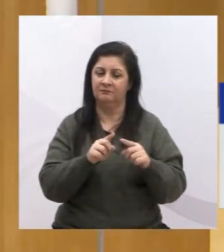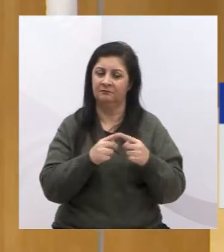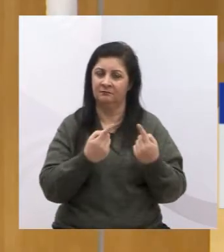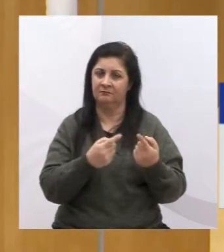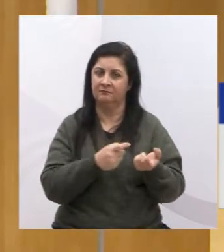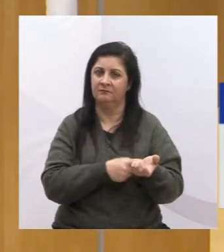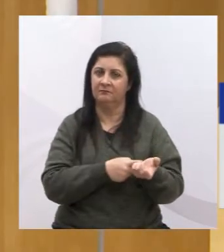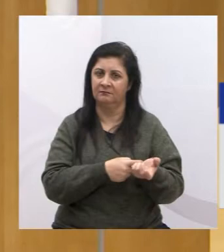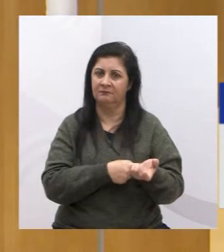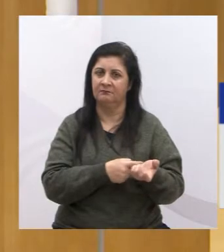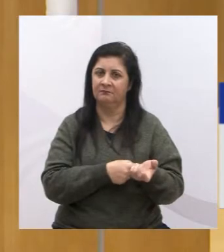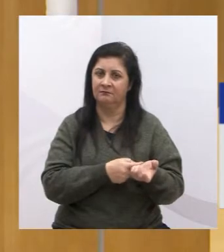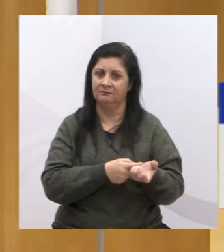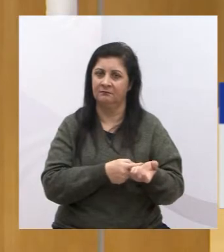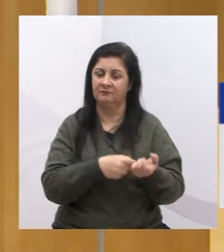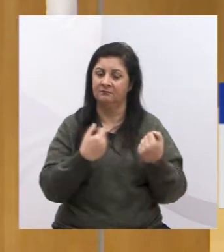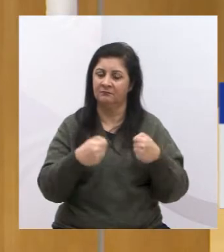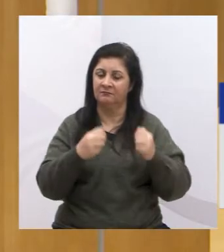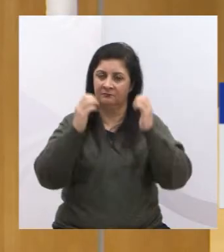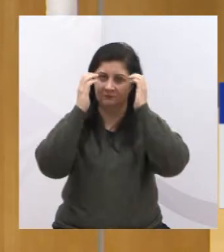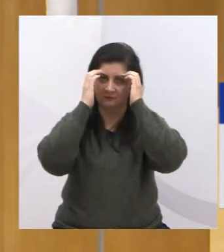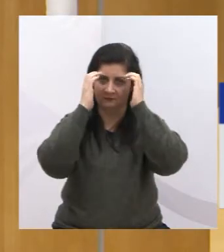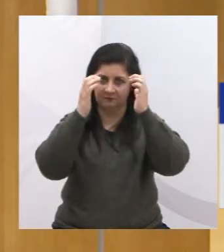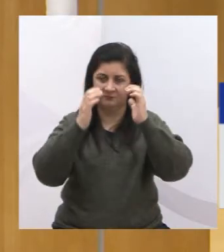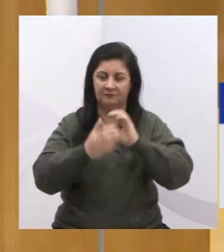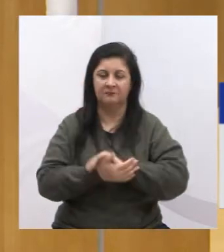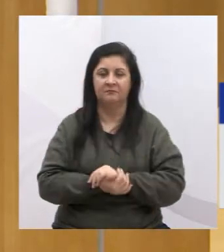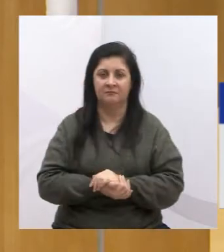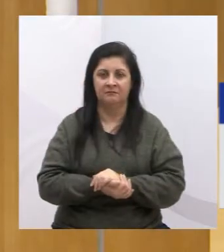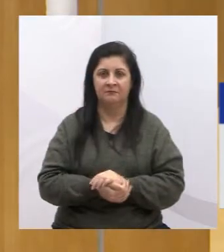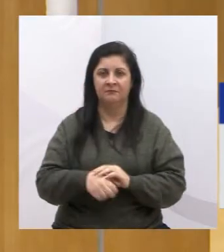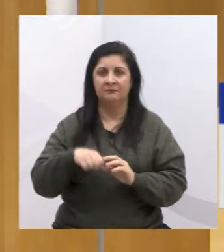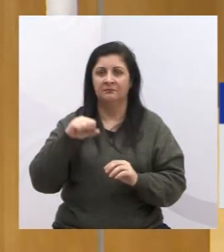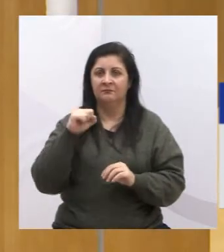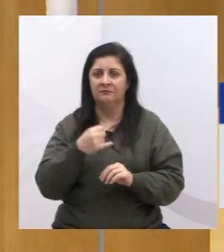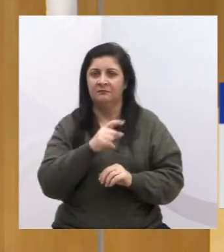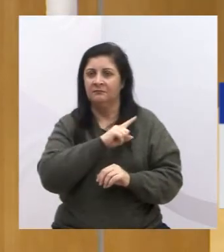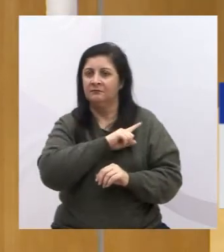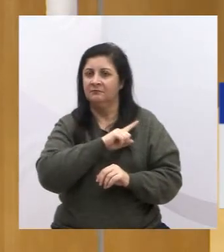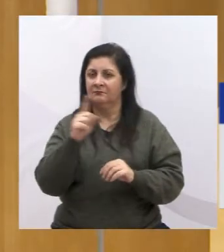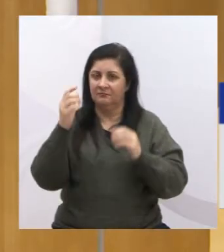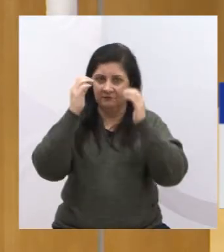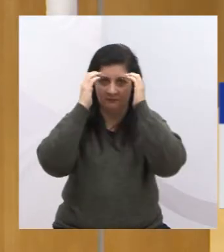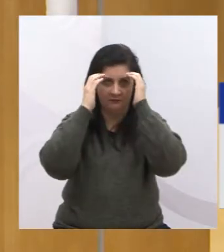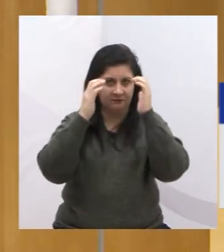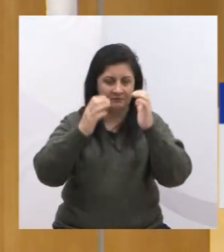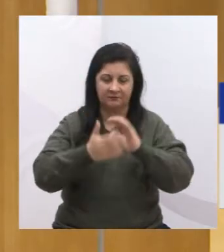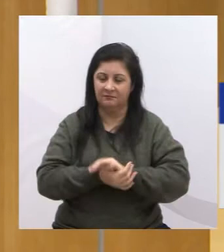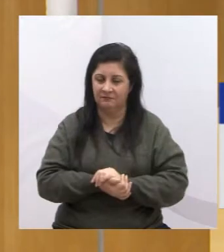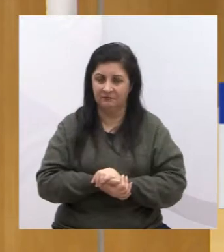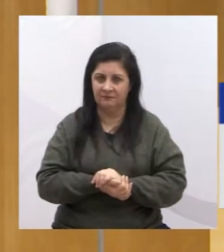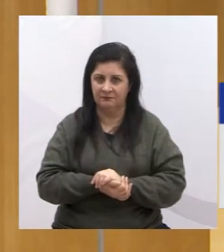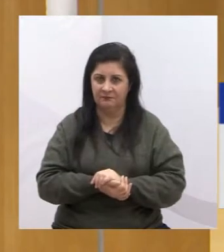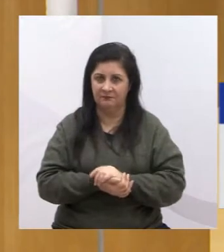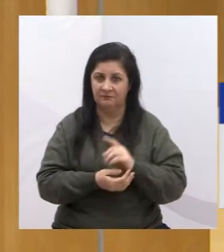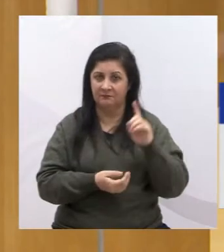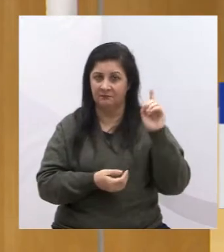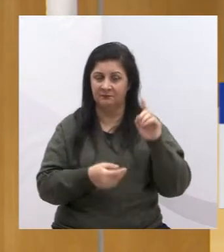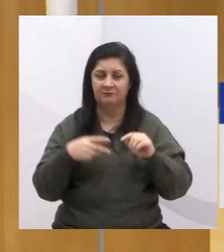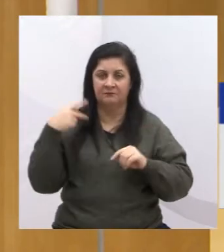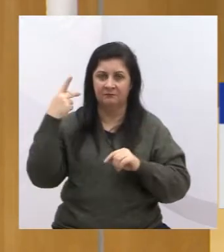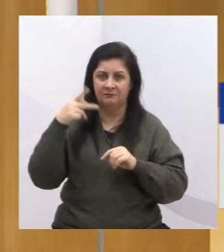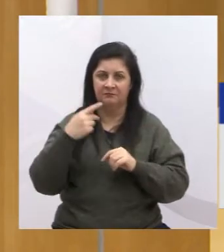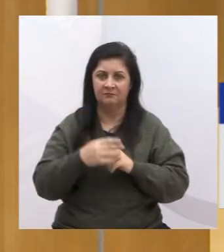revolta de que ele seja cumprido. Porque se ele não for cumprido, esse vereador de um mandato só, como